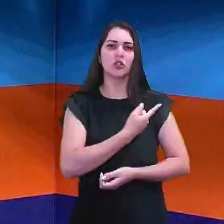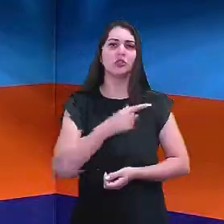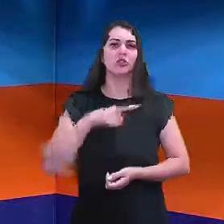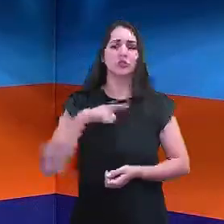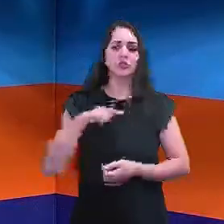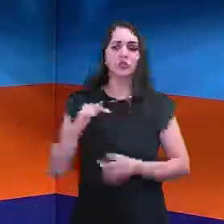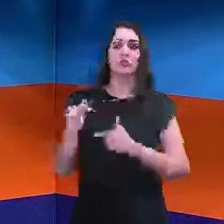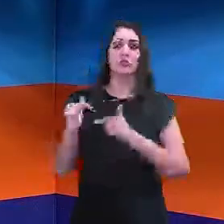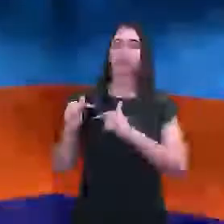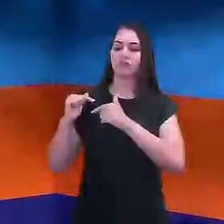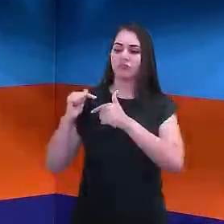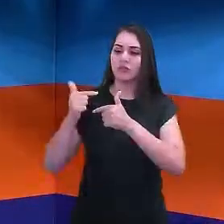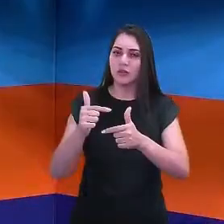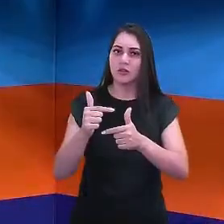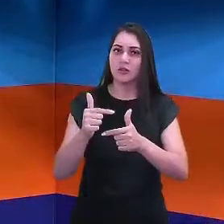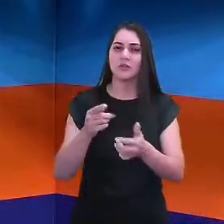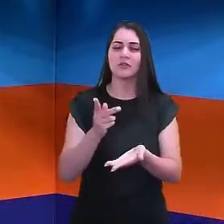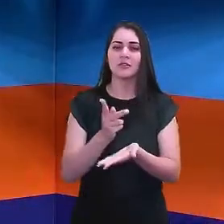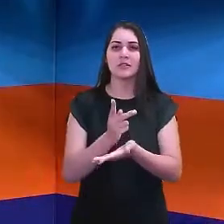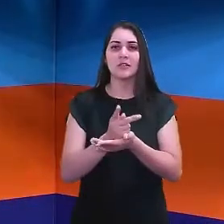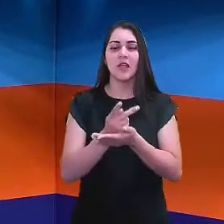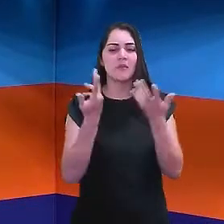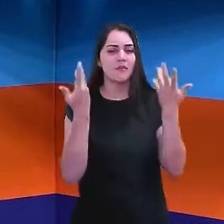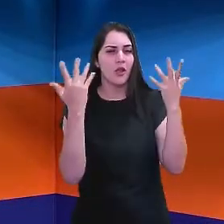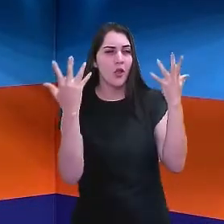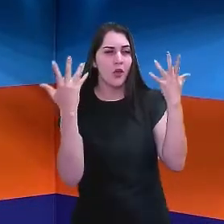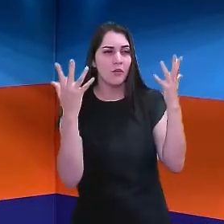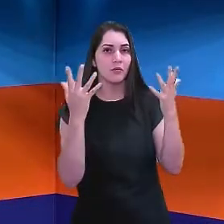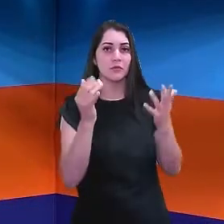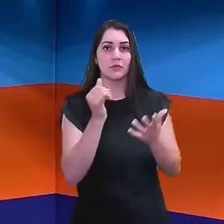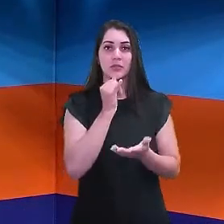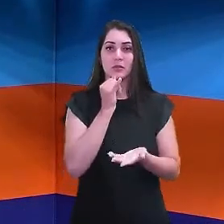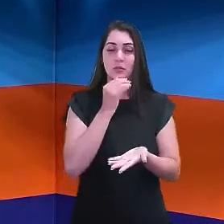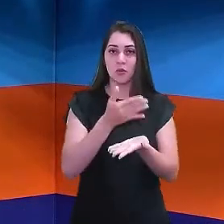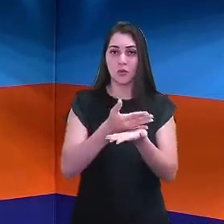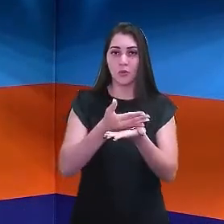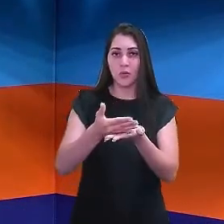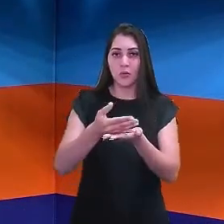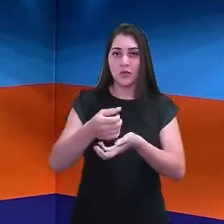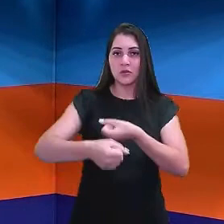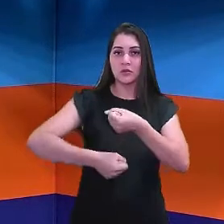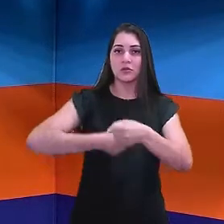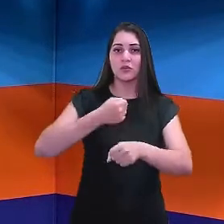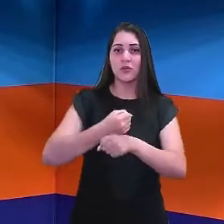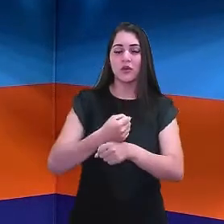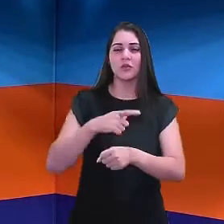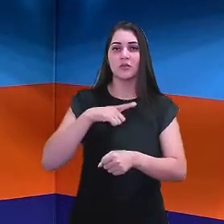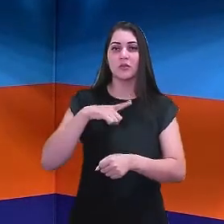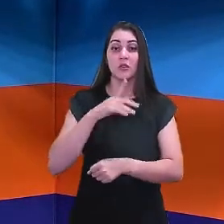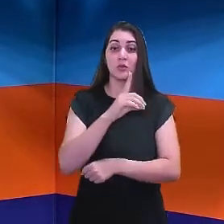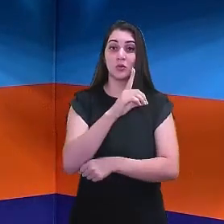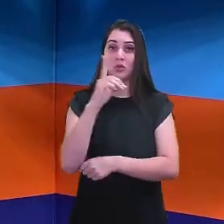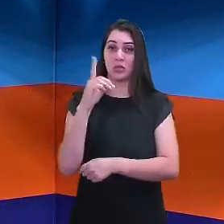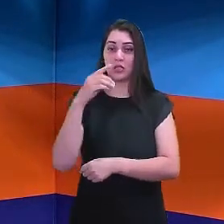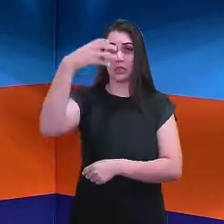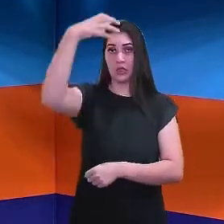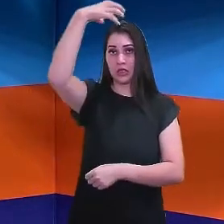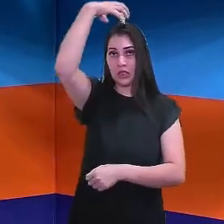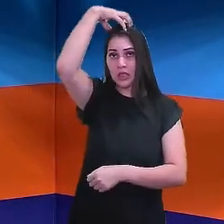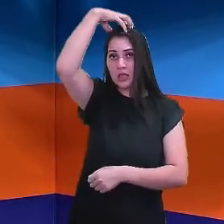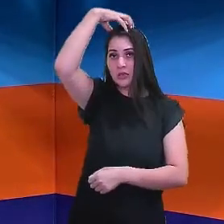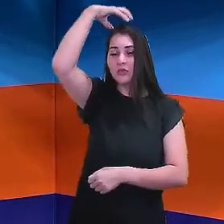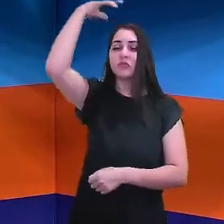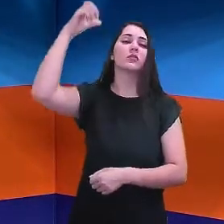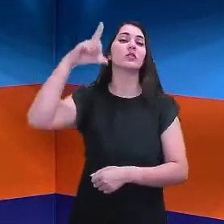sempre festejar, sempre comemorar. Pronto, começo do ano comemoramos o quê? Dia de Reis. Daí tem-se toda uma